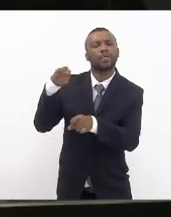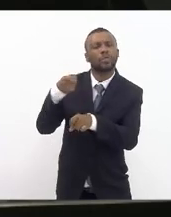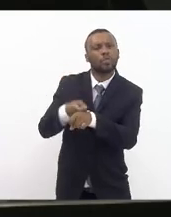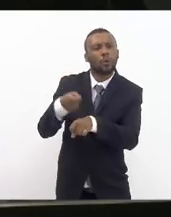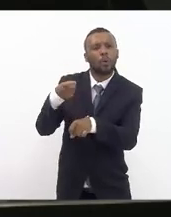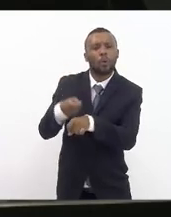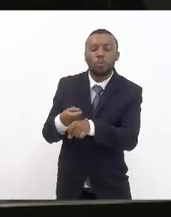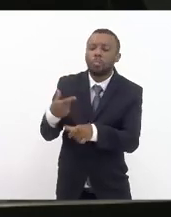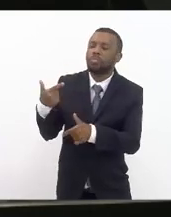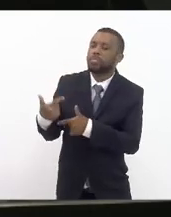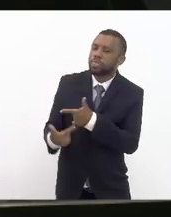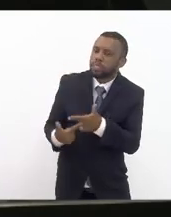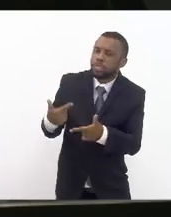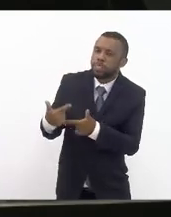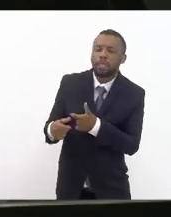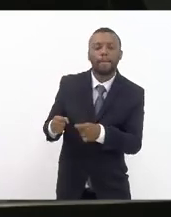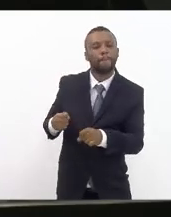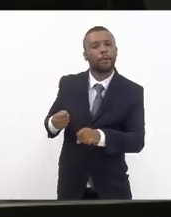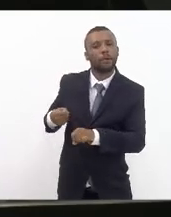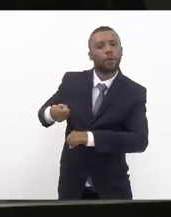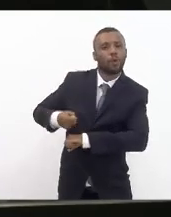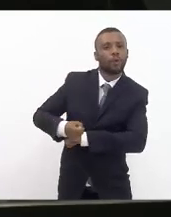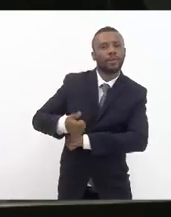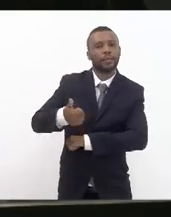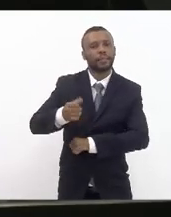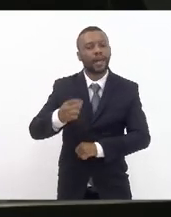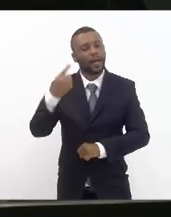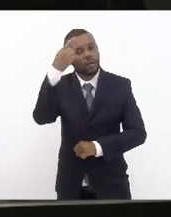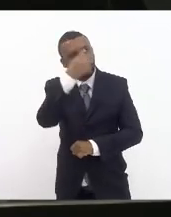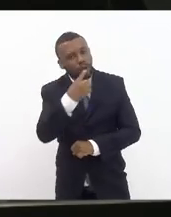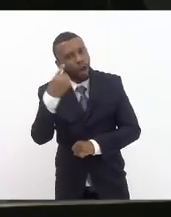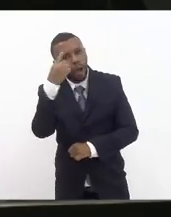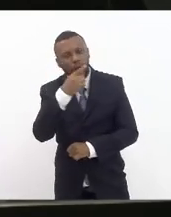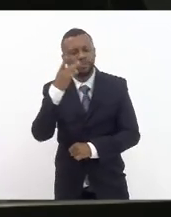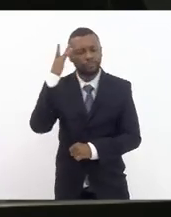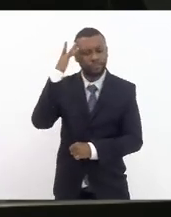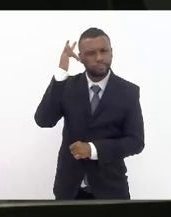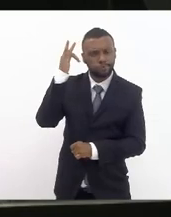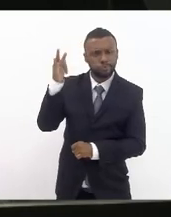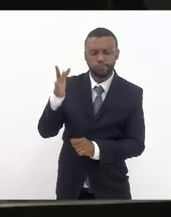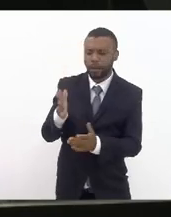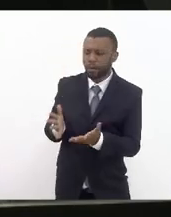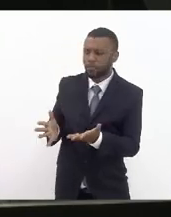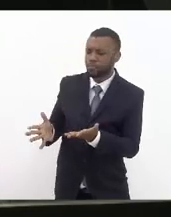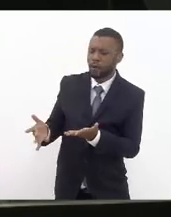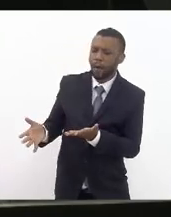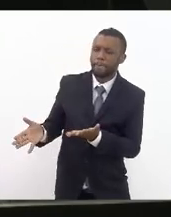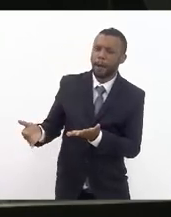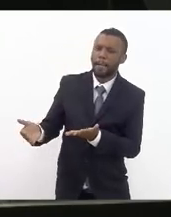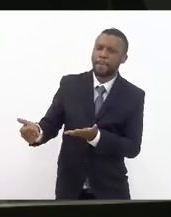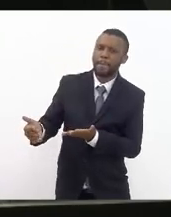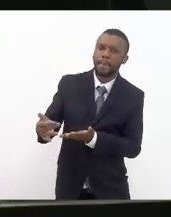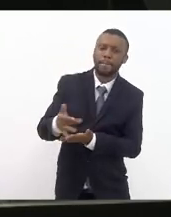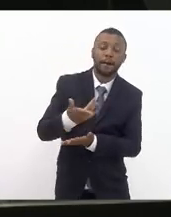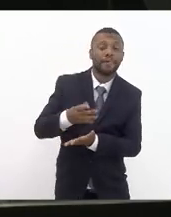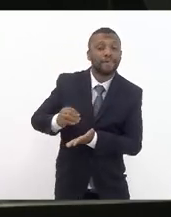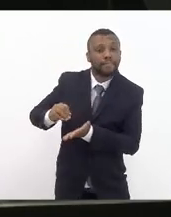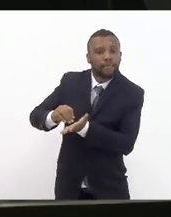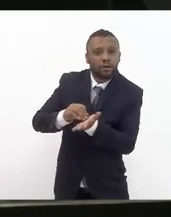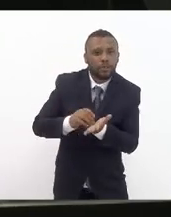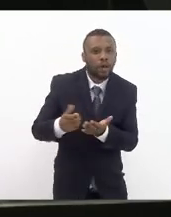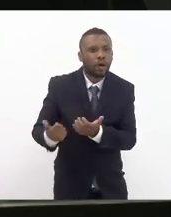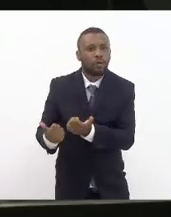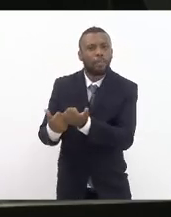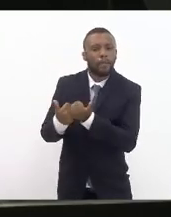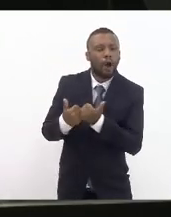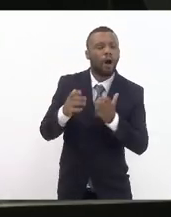mulheres trabalharem 10 horas por dia para colher os crustáceos e não ter o suporte mínimo de